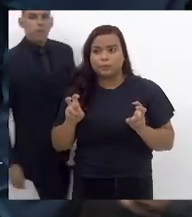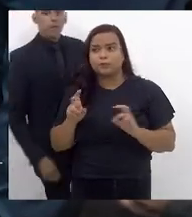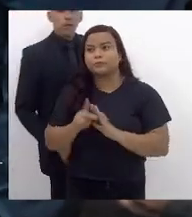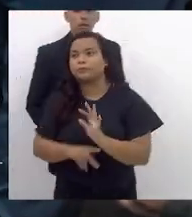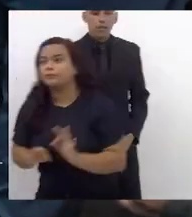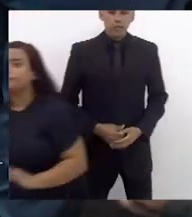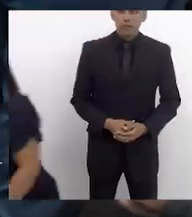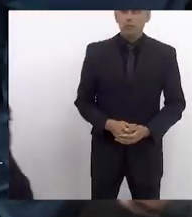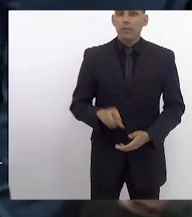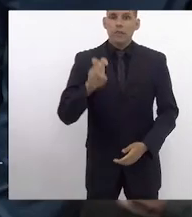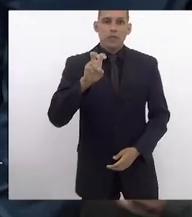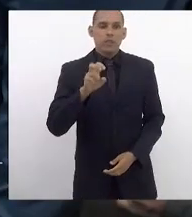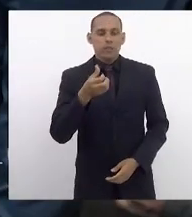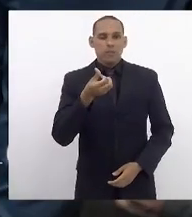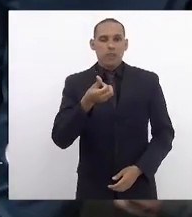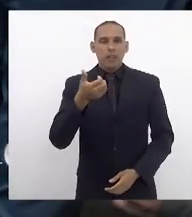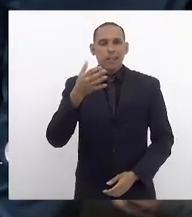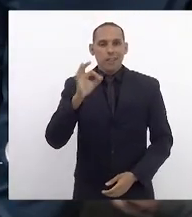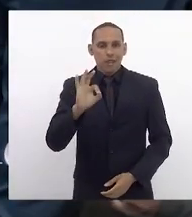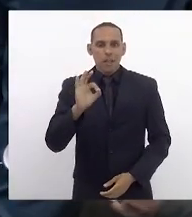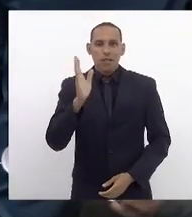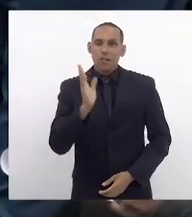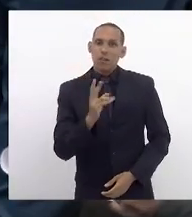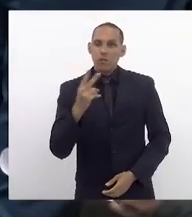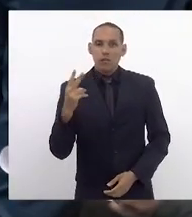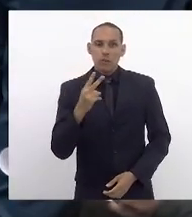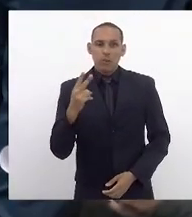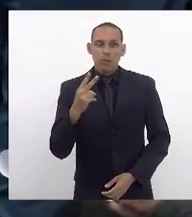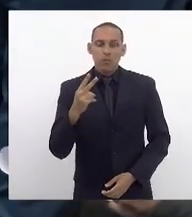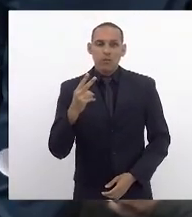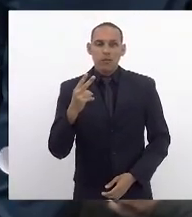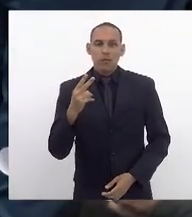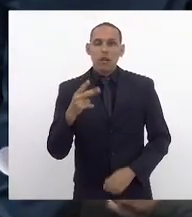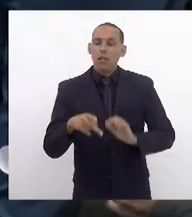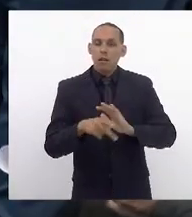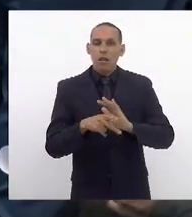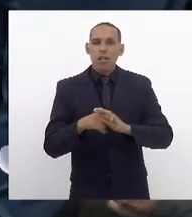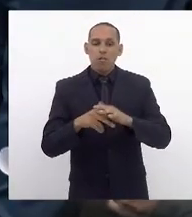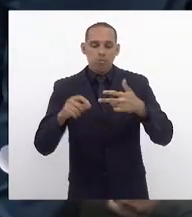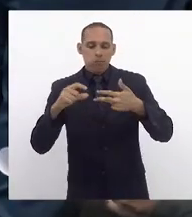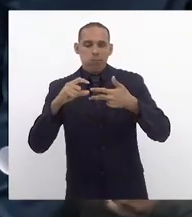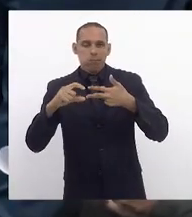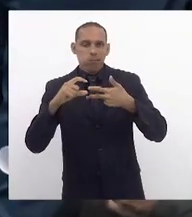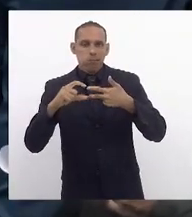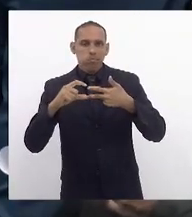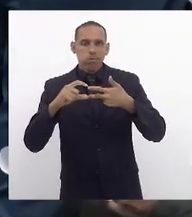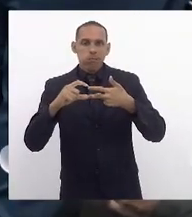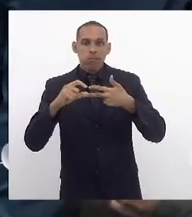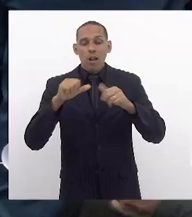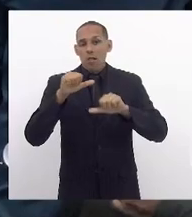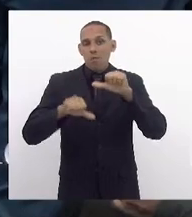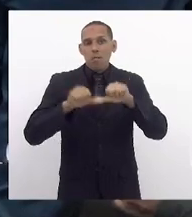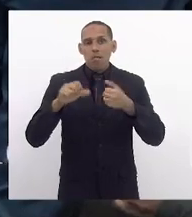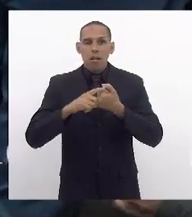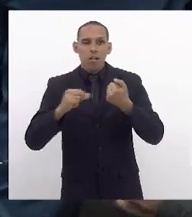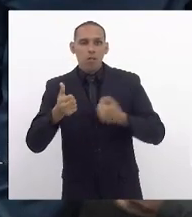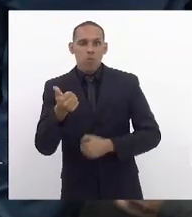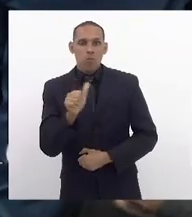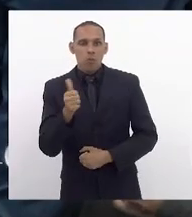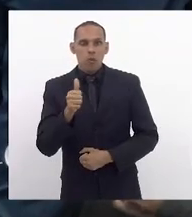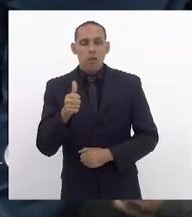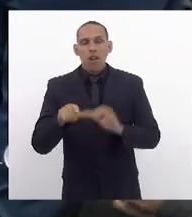de lei 5610 de 2022, de autoria do Poder Executivo, que altera o artigo 11 da